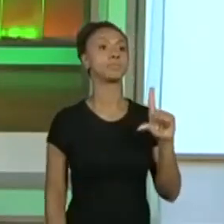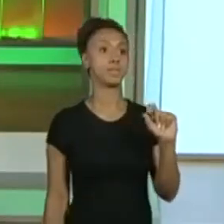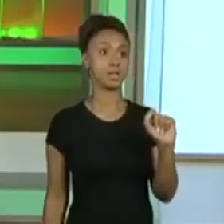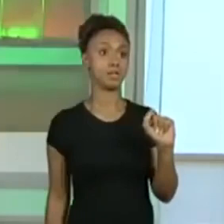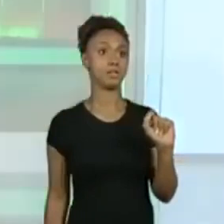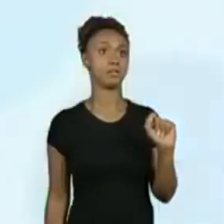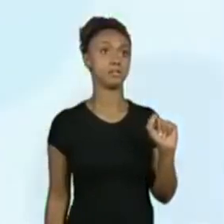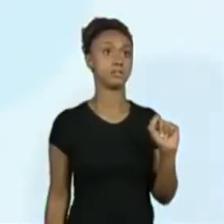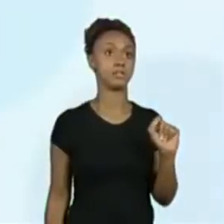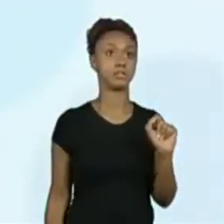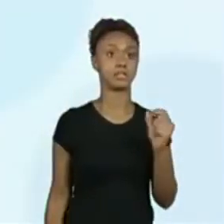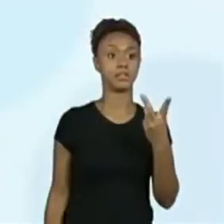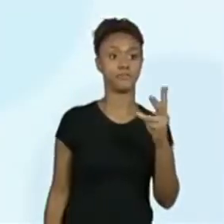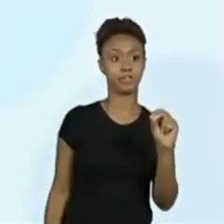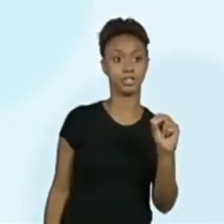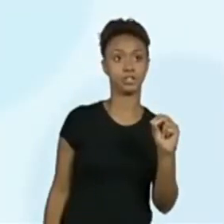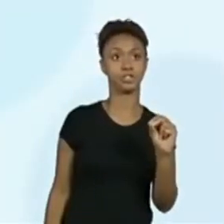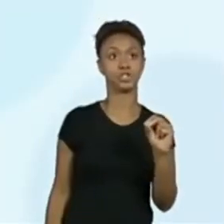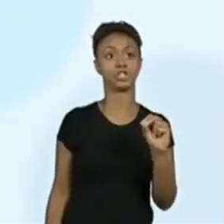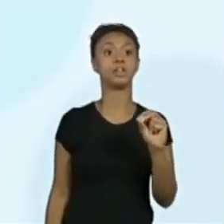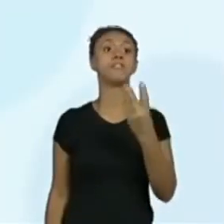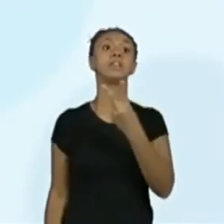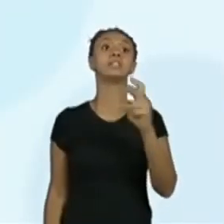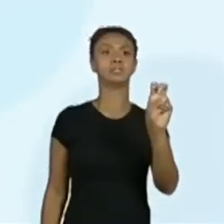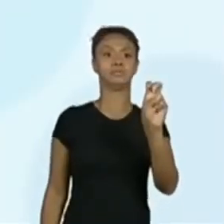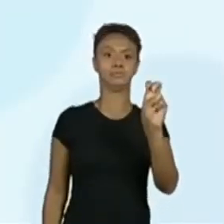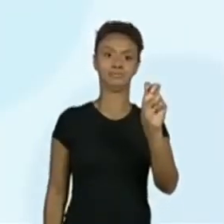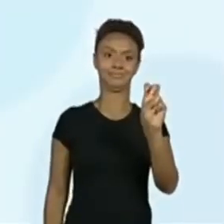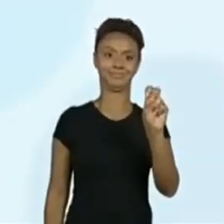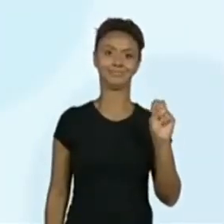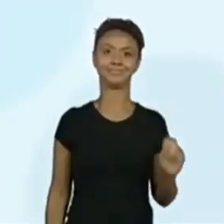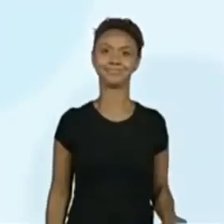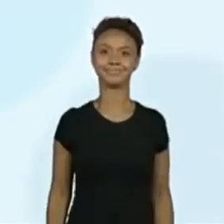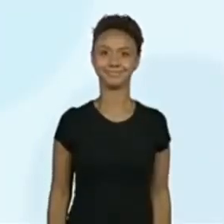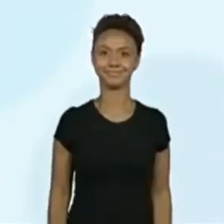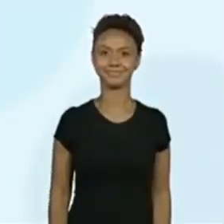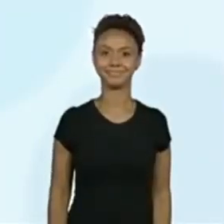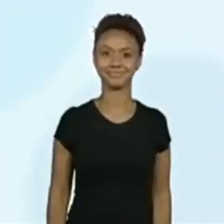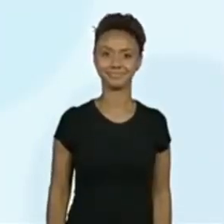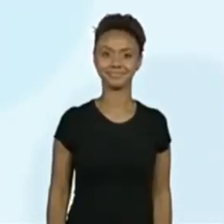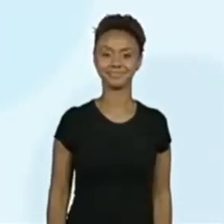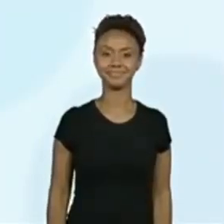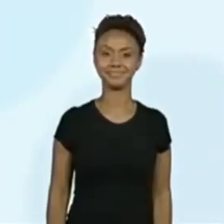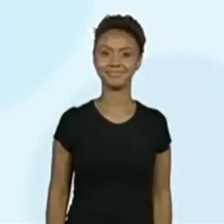10, 20, 25.